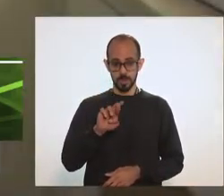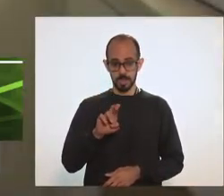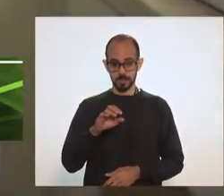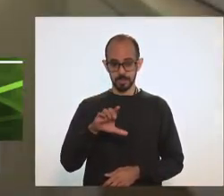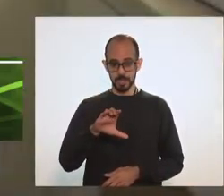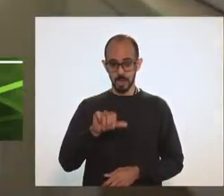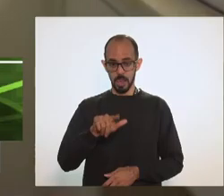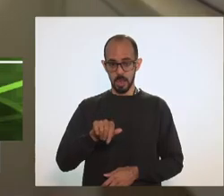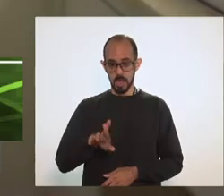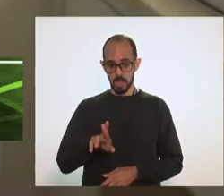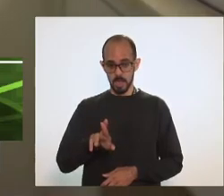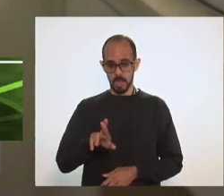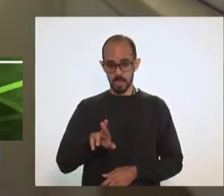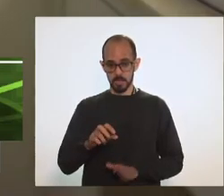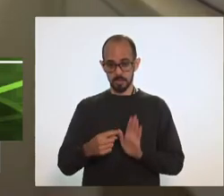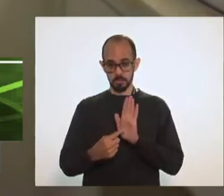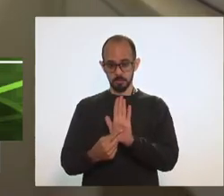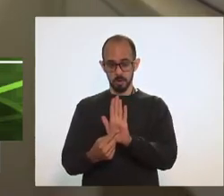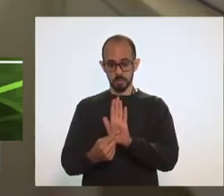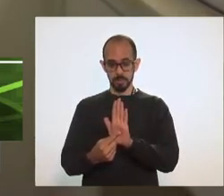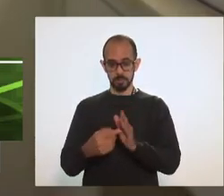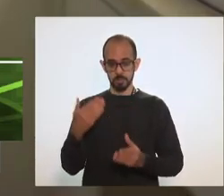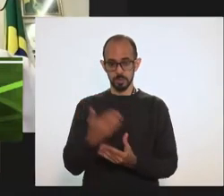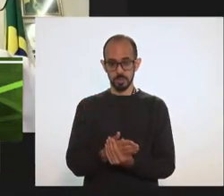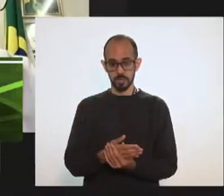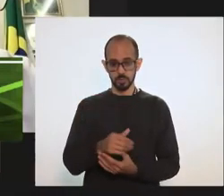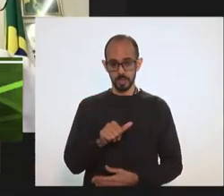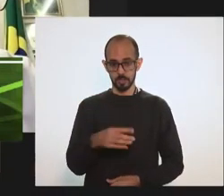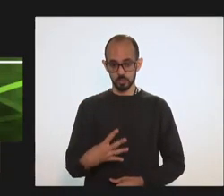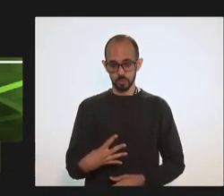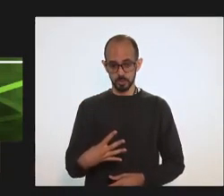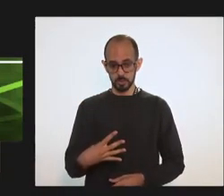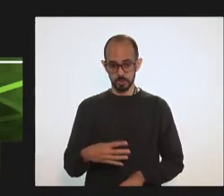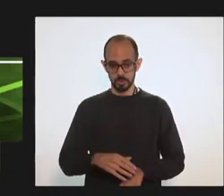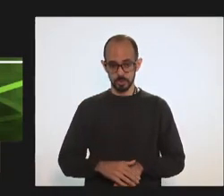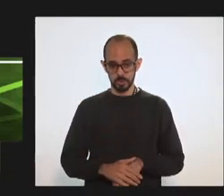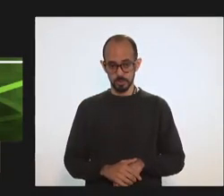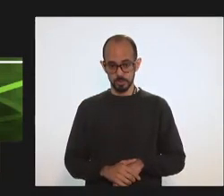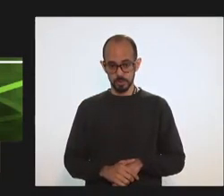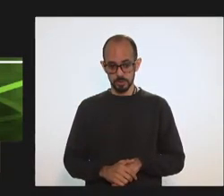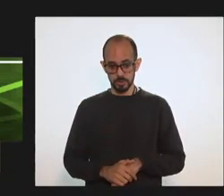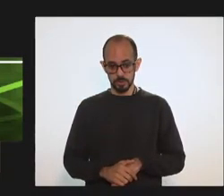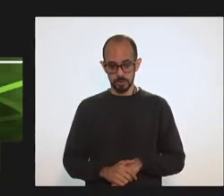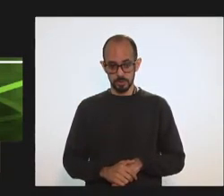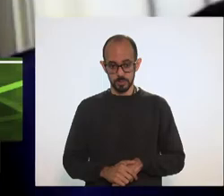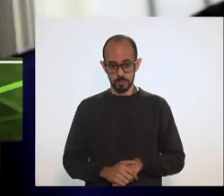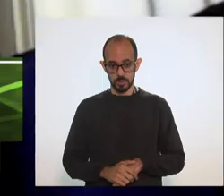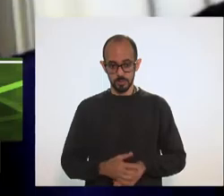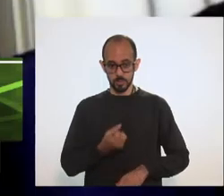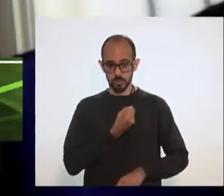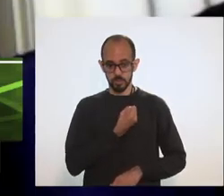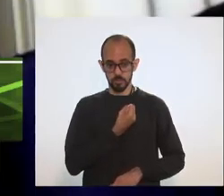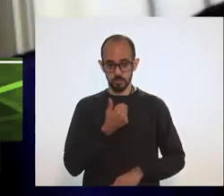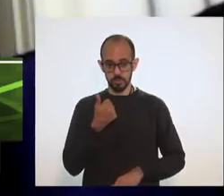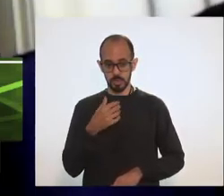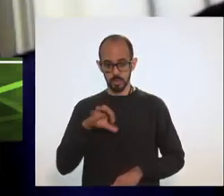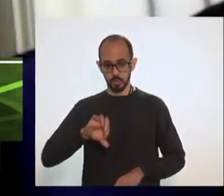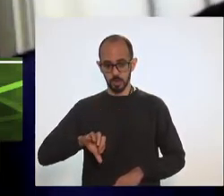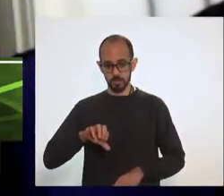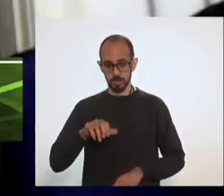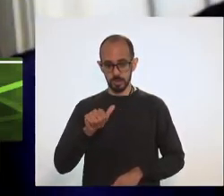relatoria minha. Assumindo a presidência, solicito ao